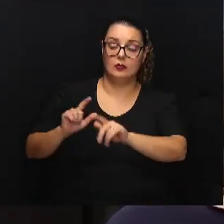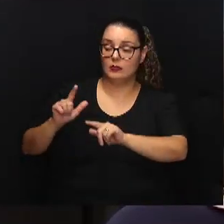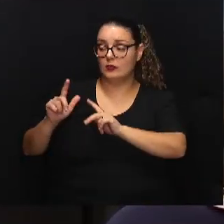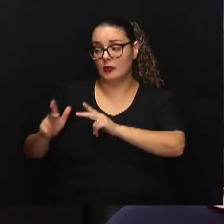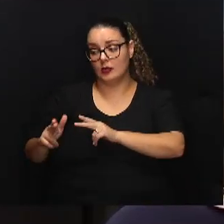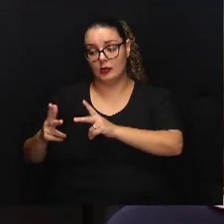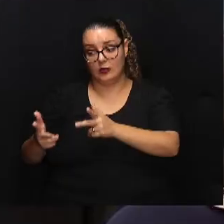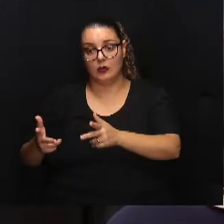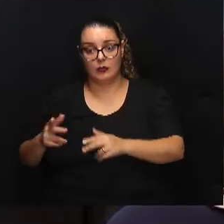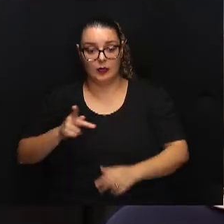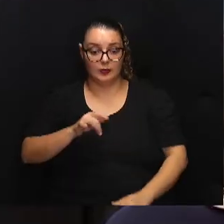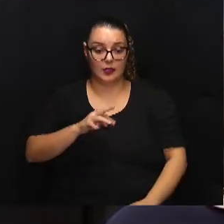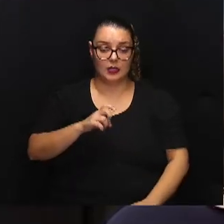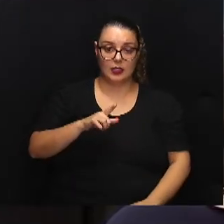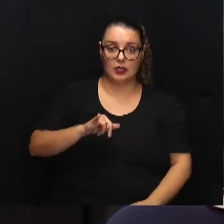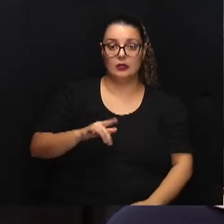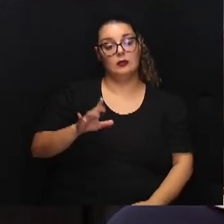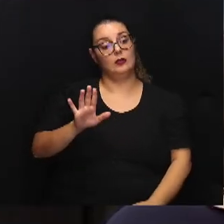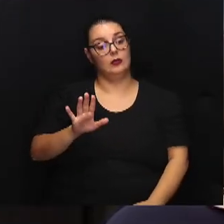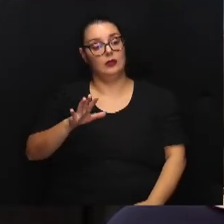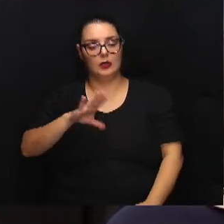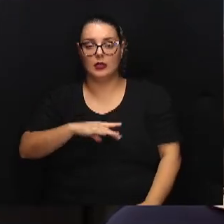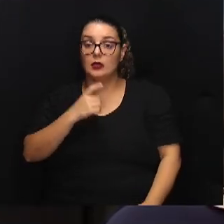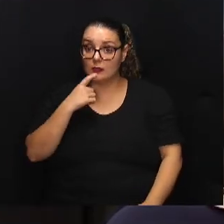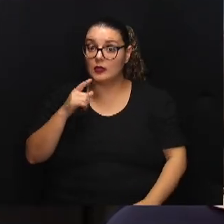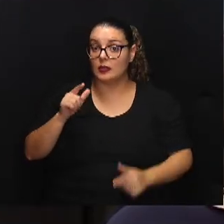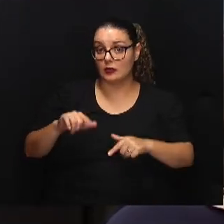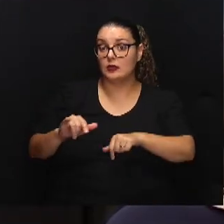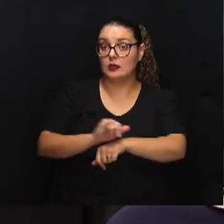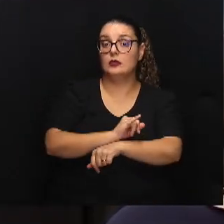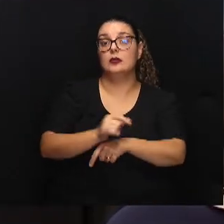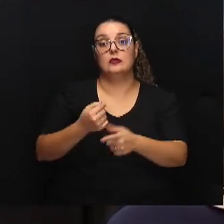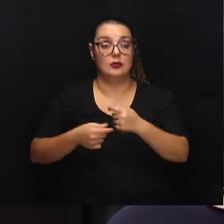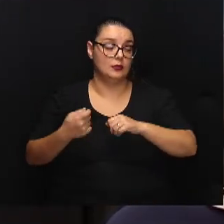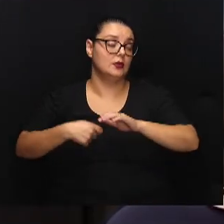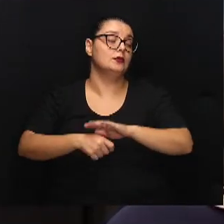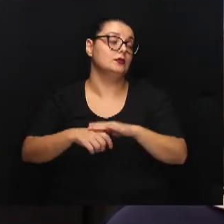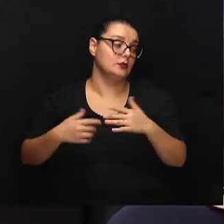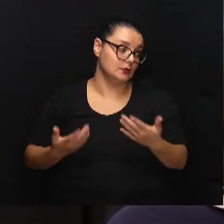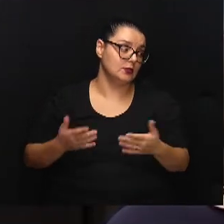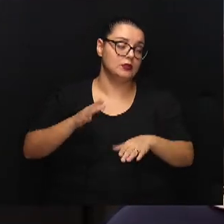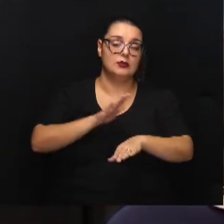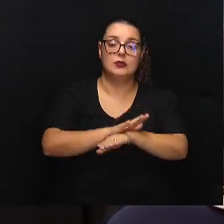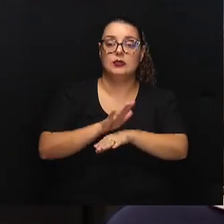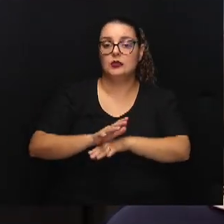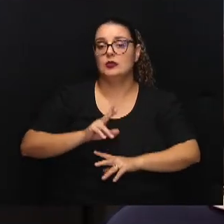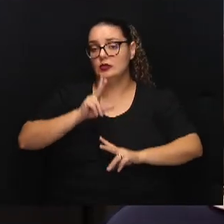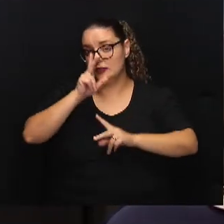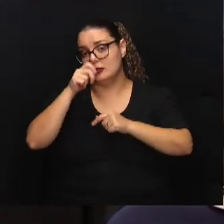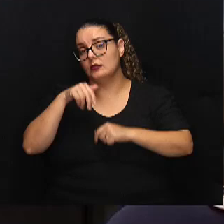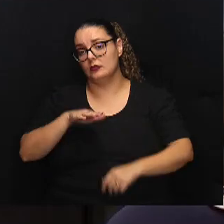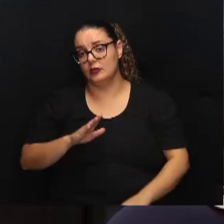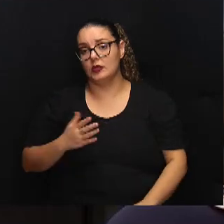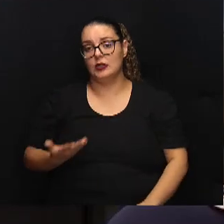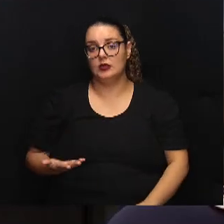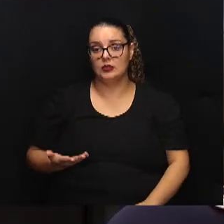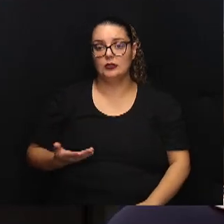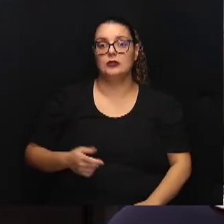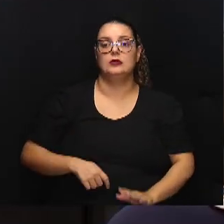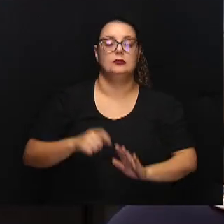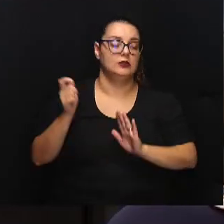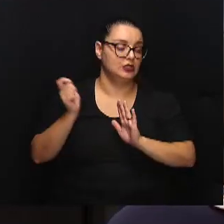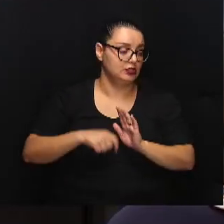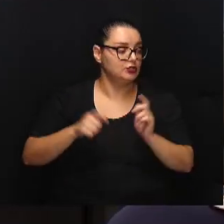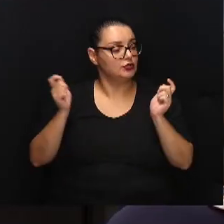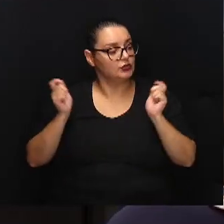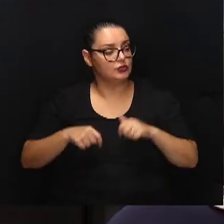opa, Campinas é um local estratégico, né, para investimento. Isso acaba ajudando a fortalecer ainda mais essa